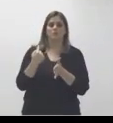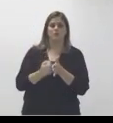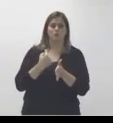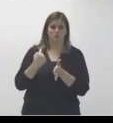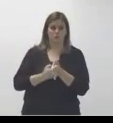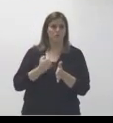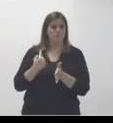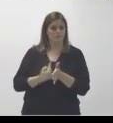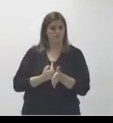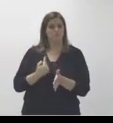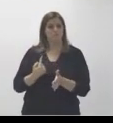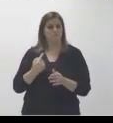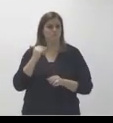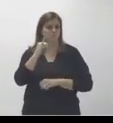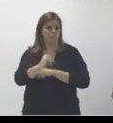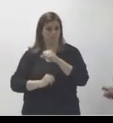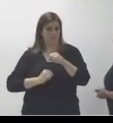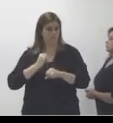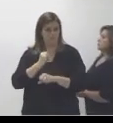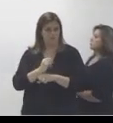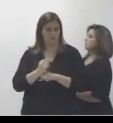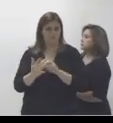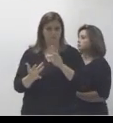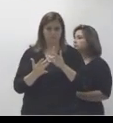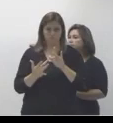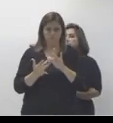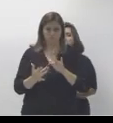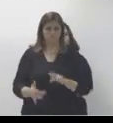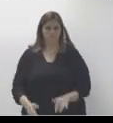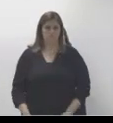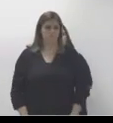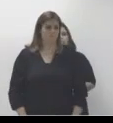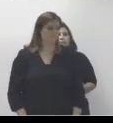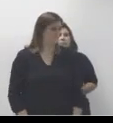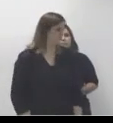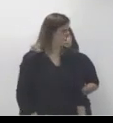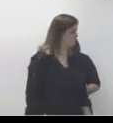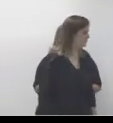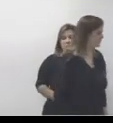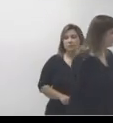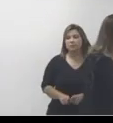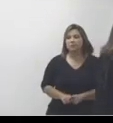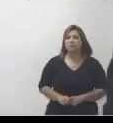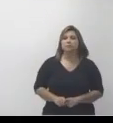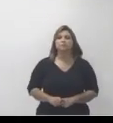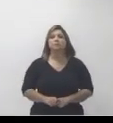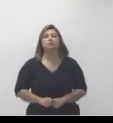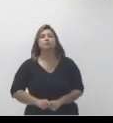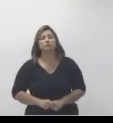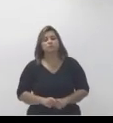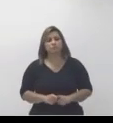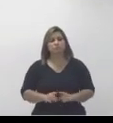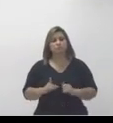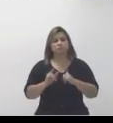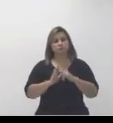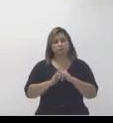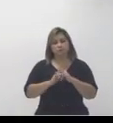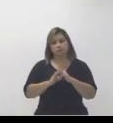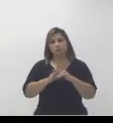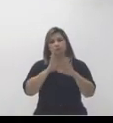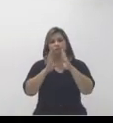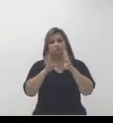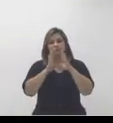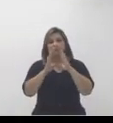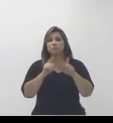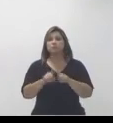é a partir dos nossos ferramentas no youtube o twitter eo facebook então a gente quer